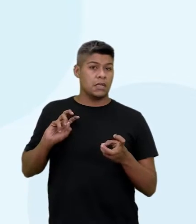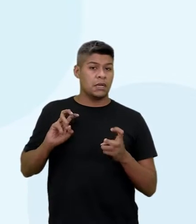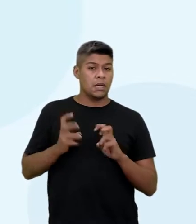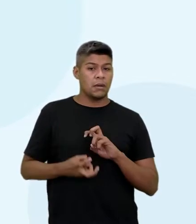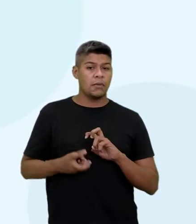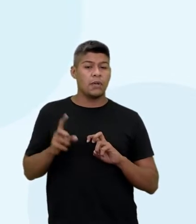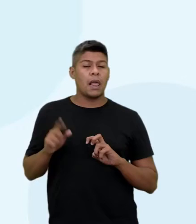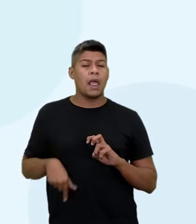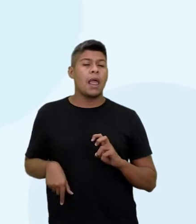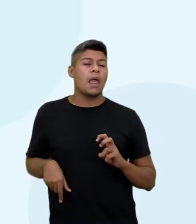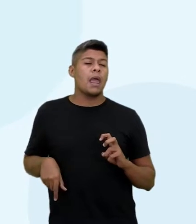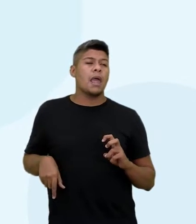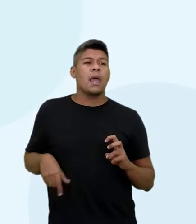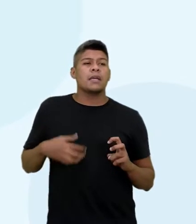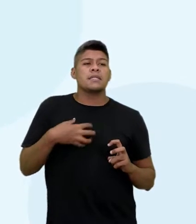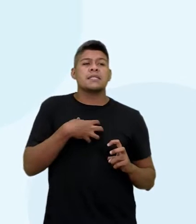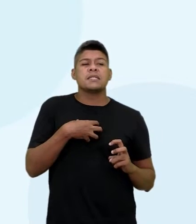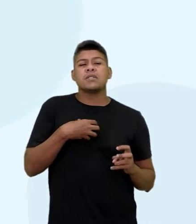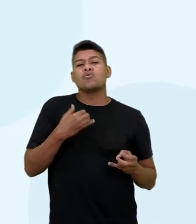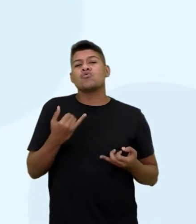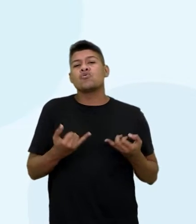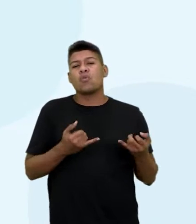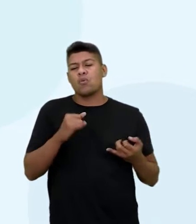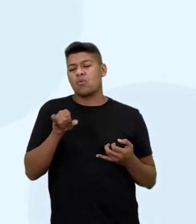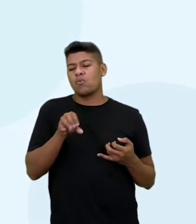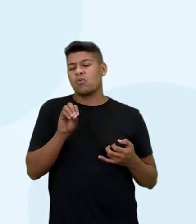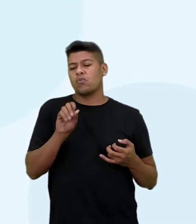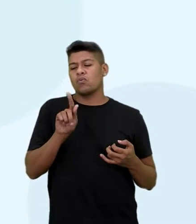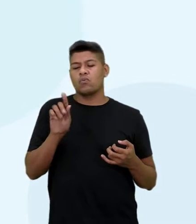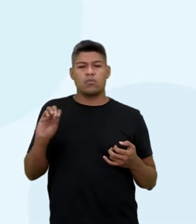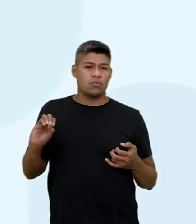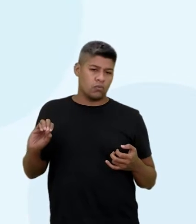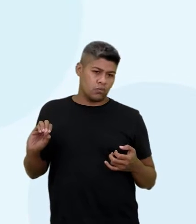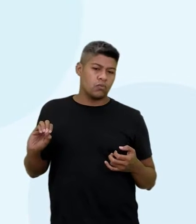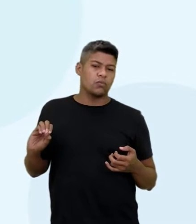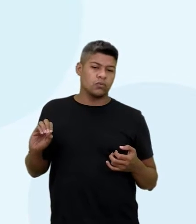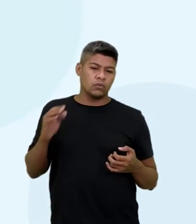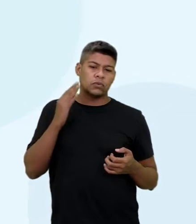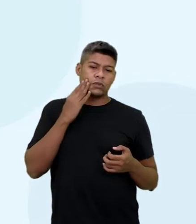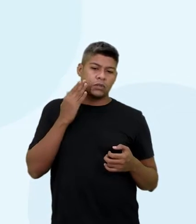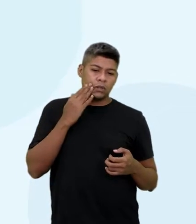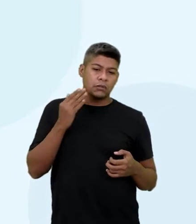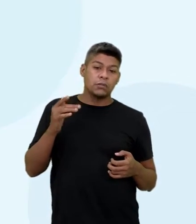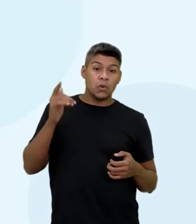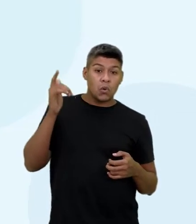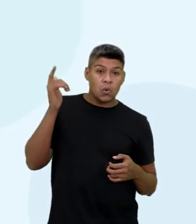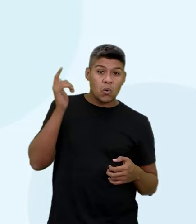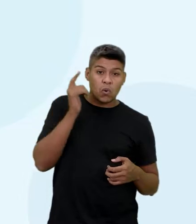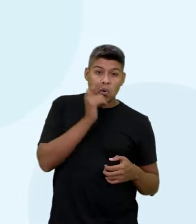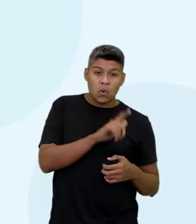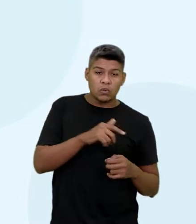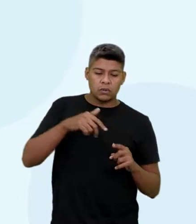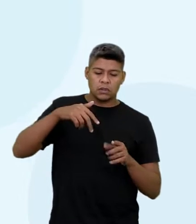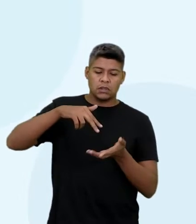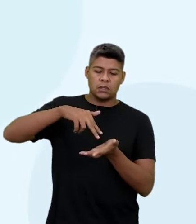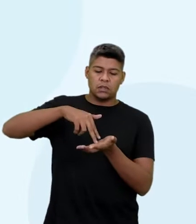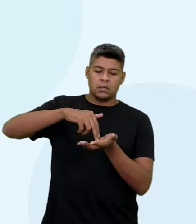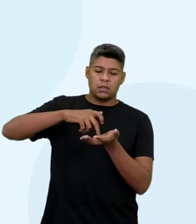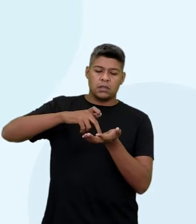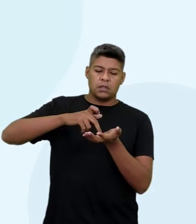um jogo, né? Talvez lá o capoeirista ele não esteja chutando para acertar mesmo o